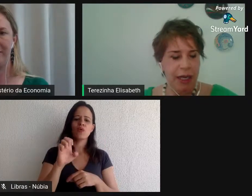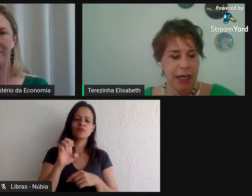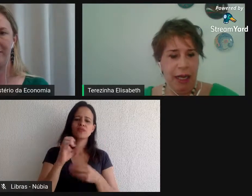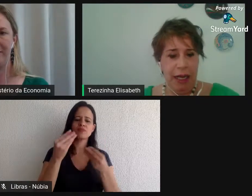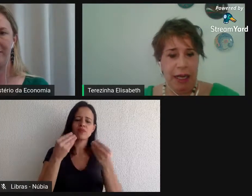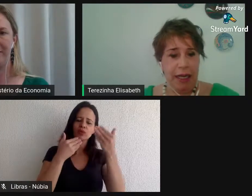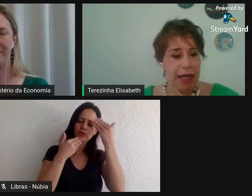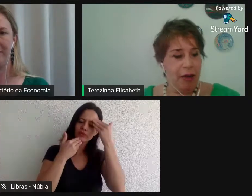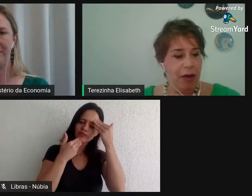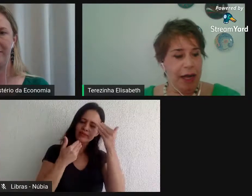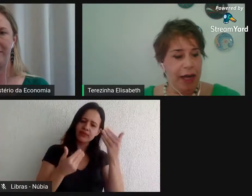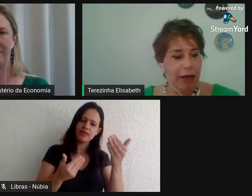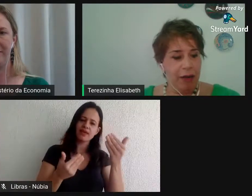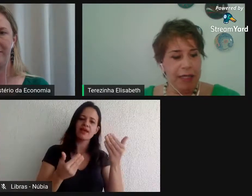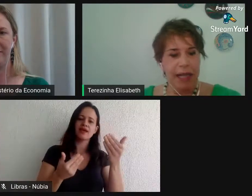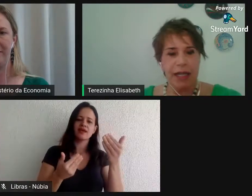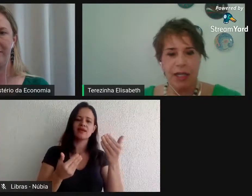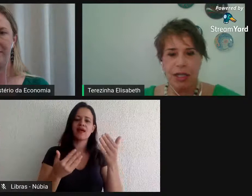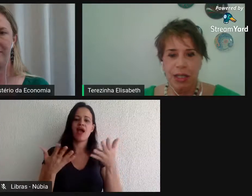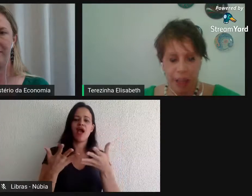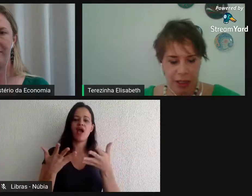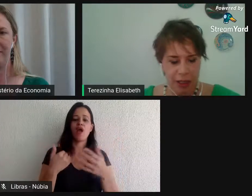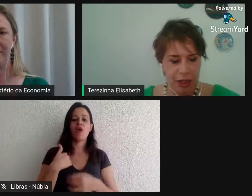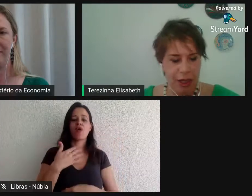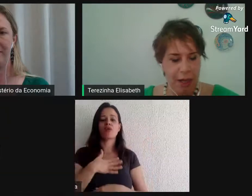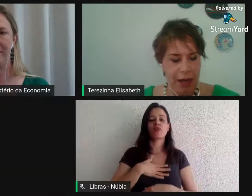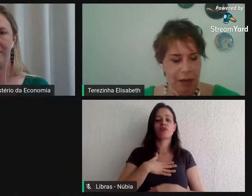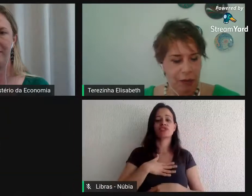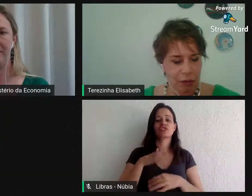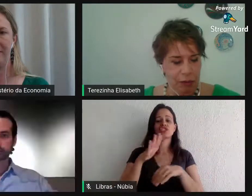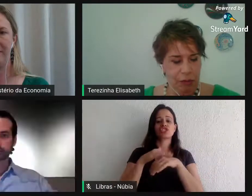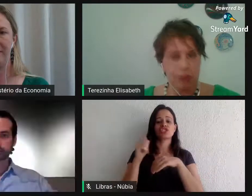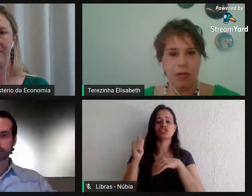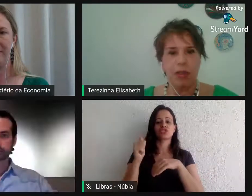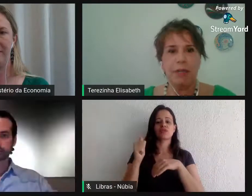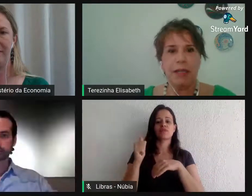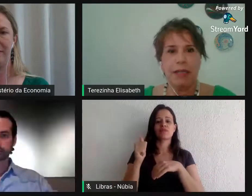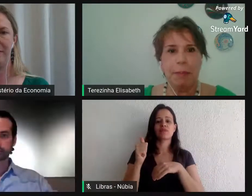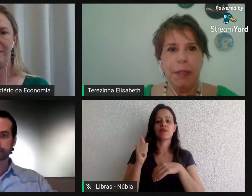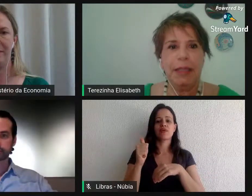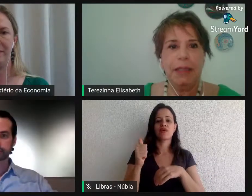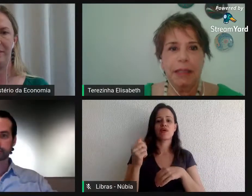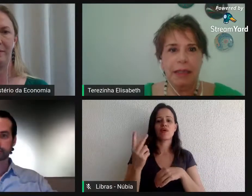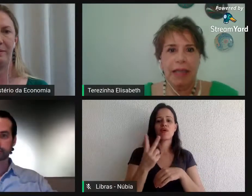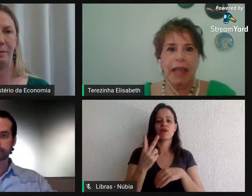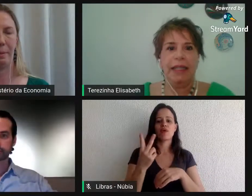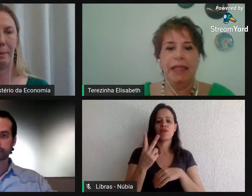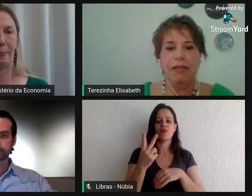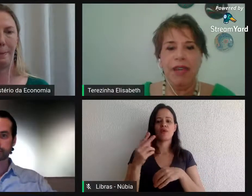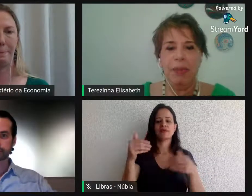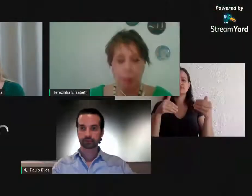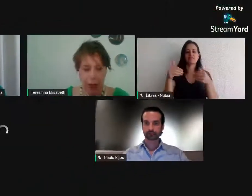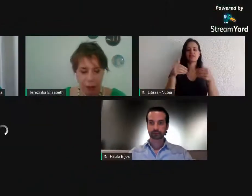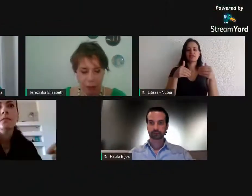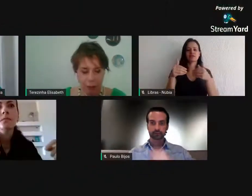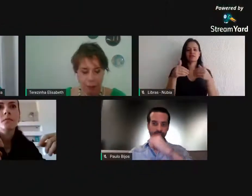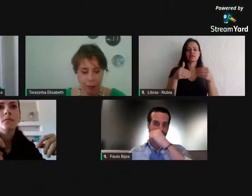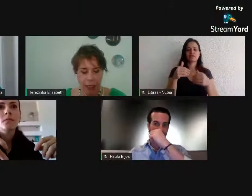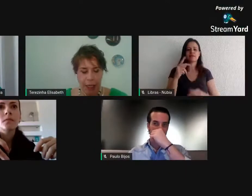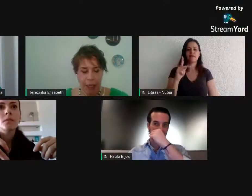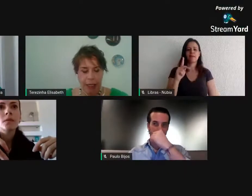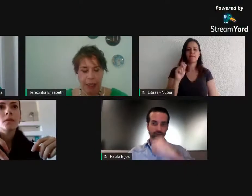novamente. E agora eu gostaria de chamar os outros 2 participantes, a Nívia e o